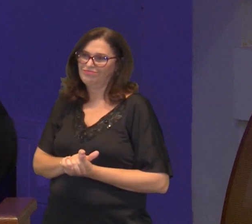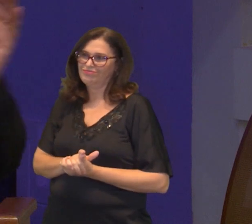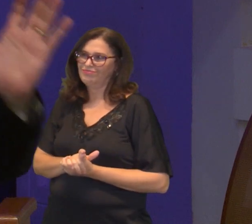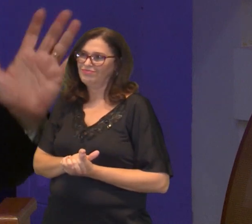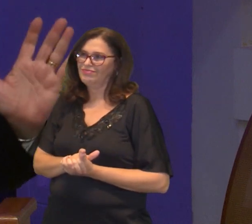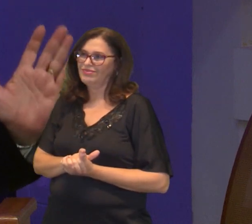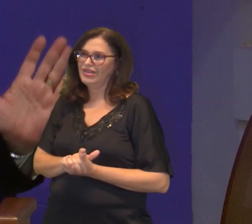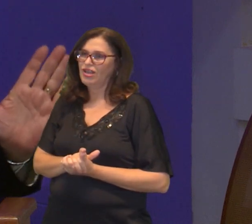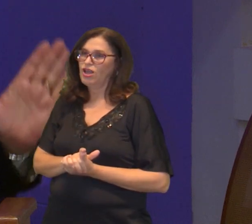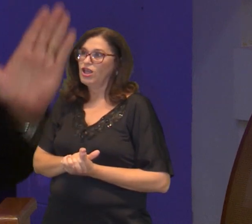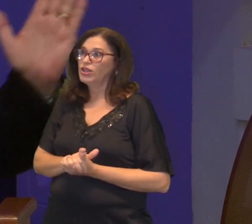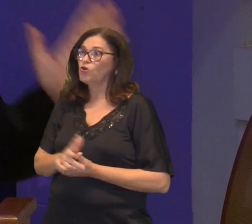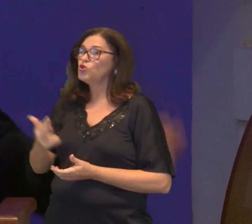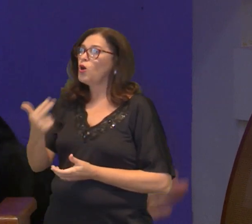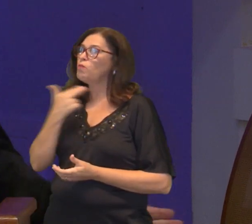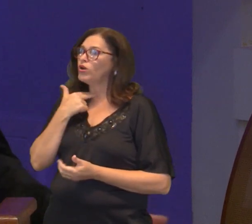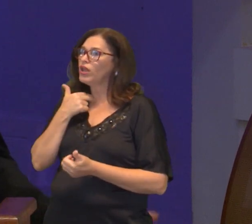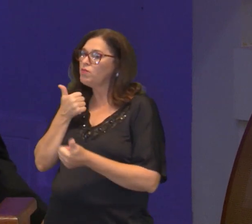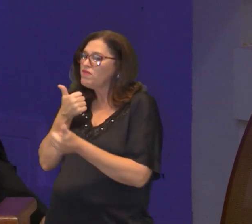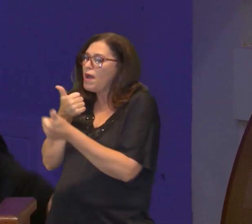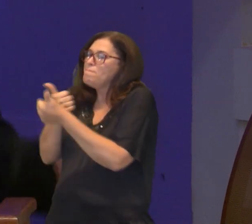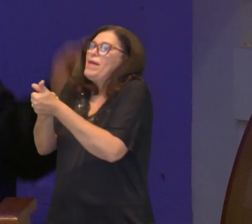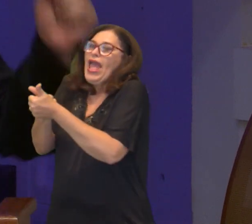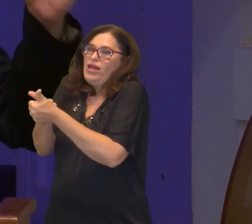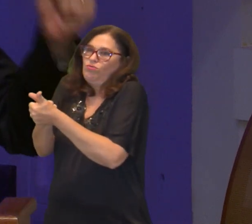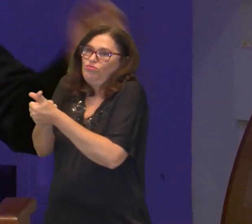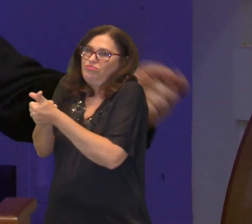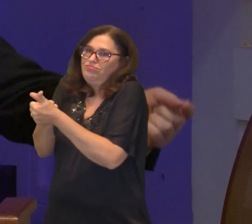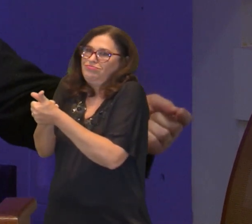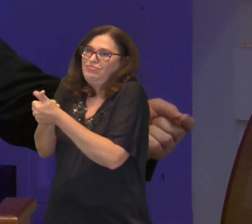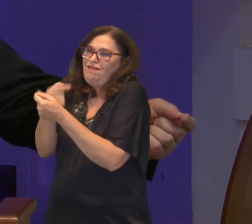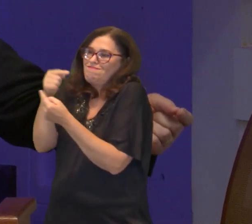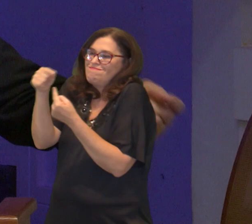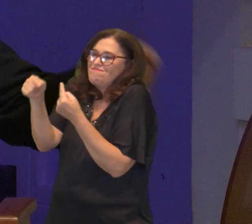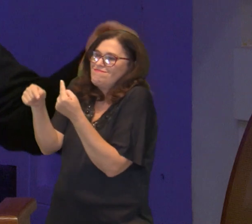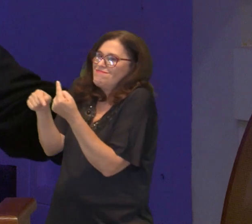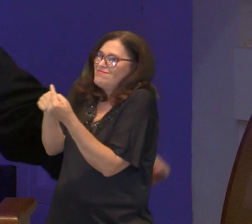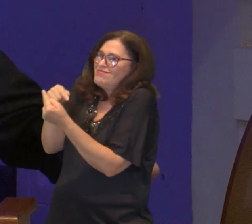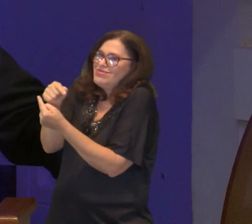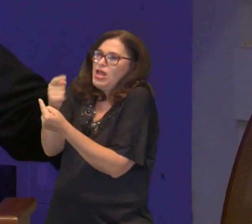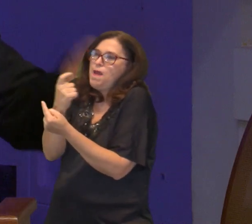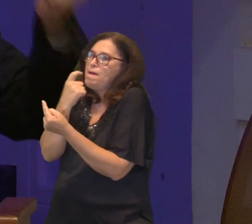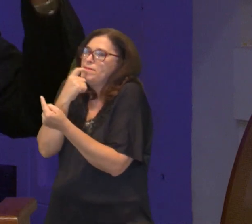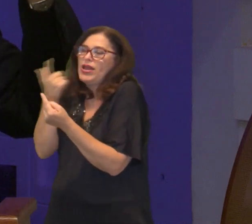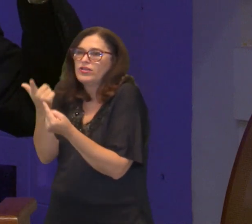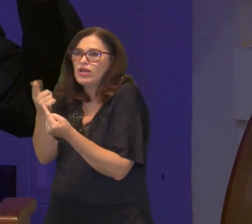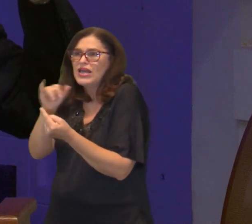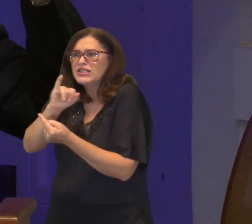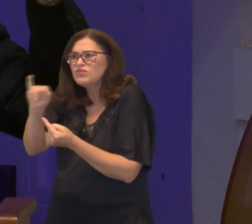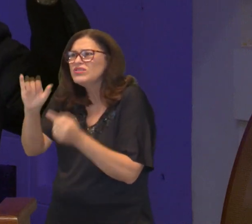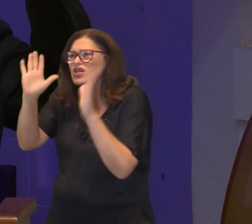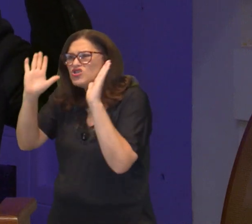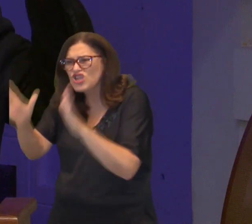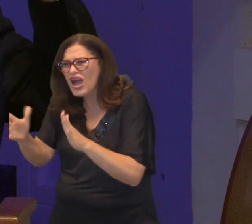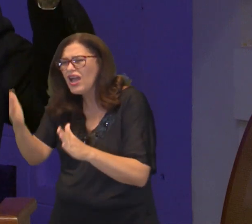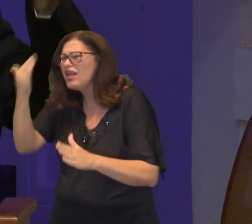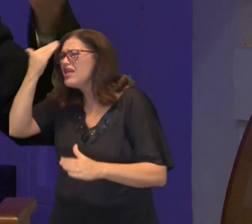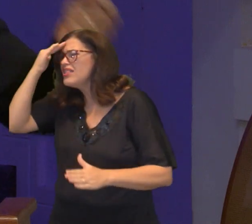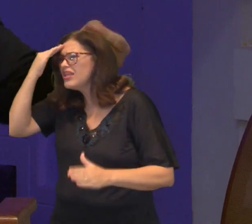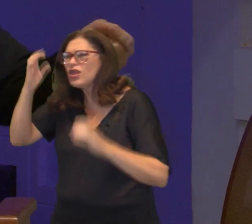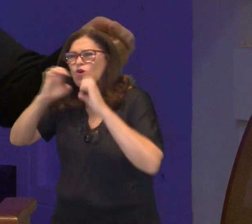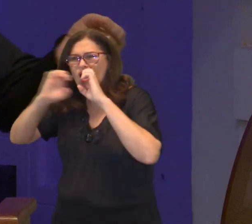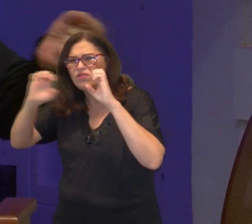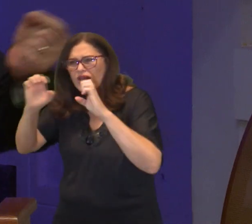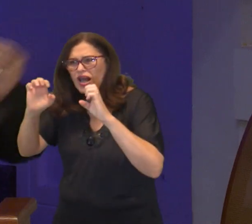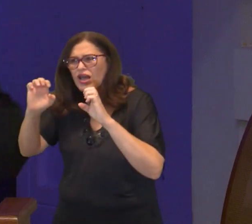Não fique na periferia. Você que já compreendeu o Evangelho, você que já compreendeu a